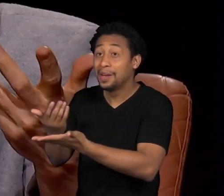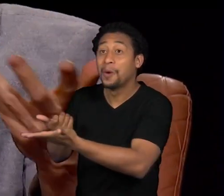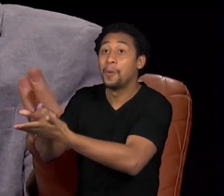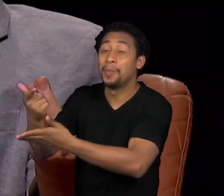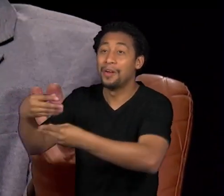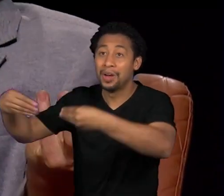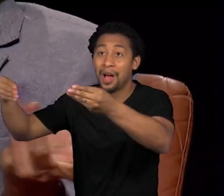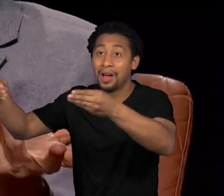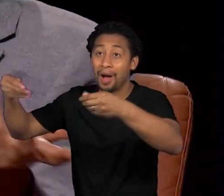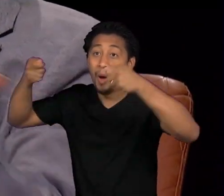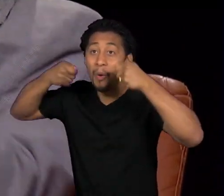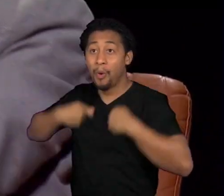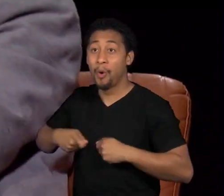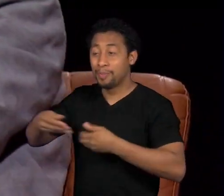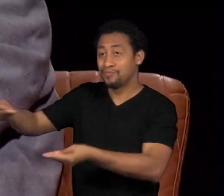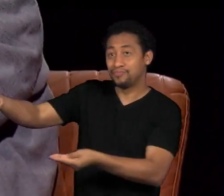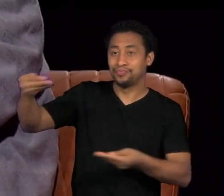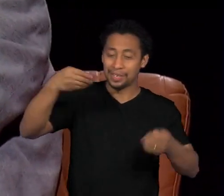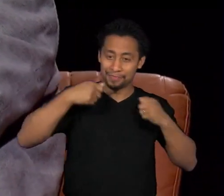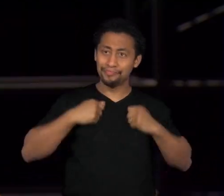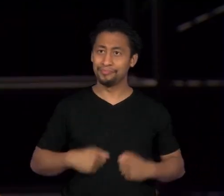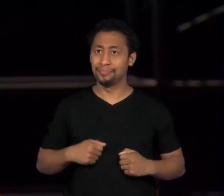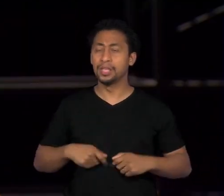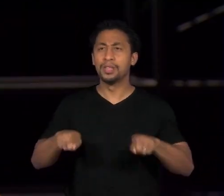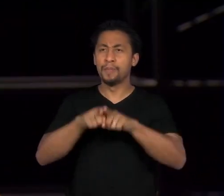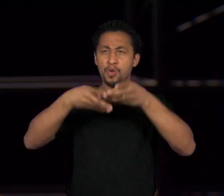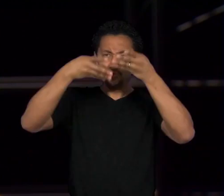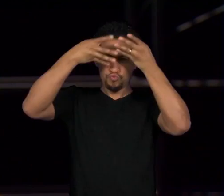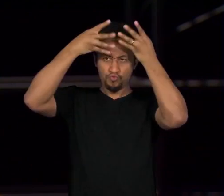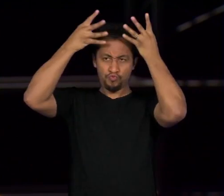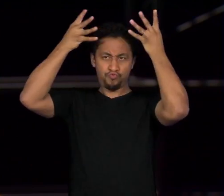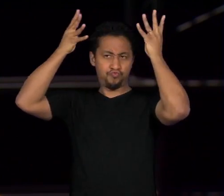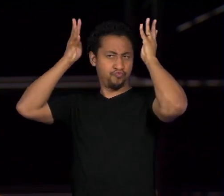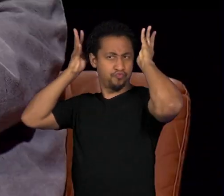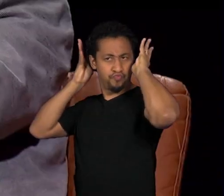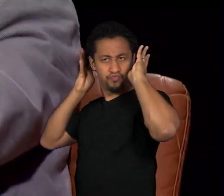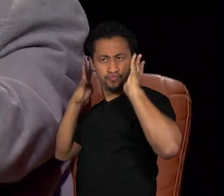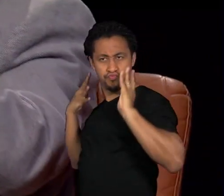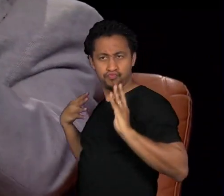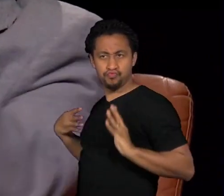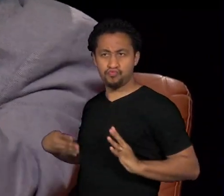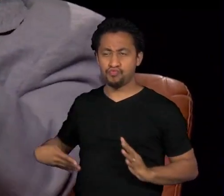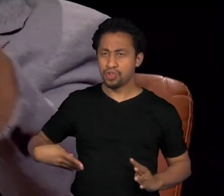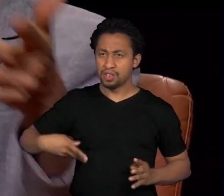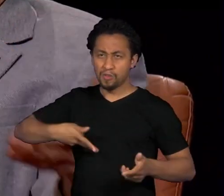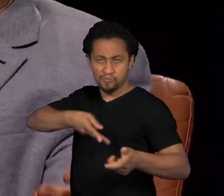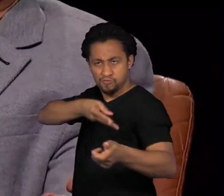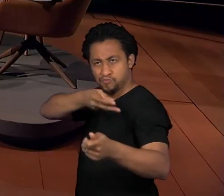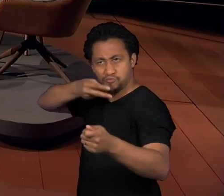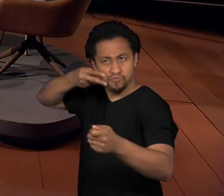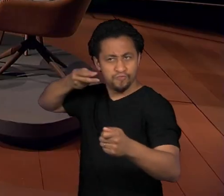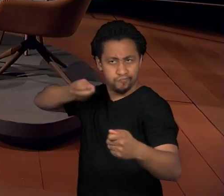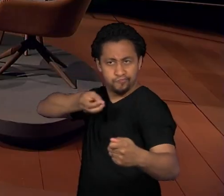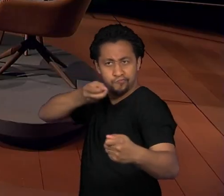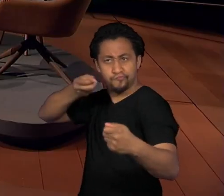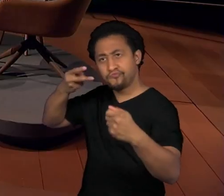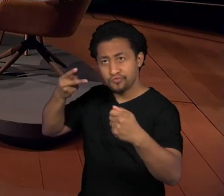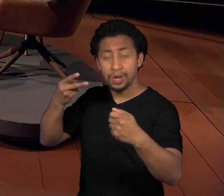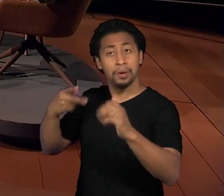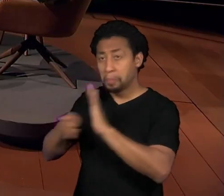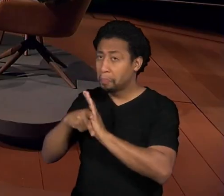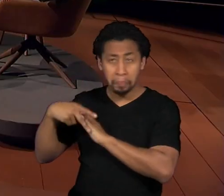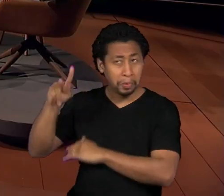índio mas a roupa do índio é a roupa do Apache porque eram figuras que se eram divulgadas né que a gente via através